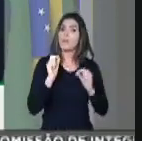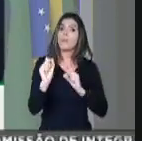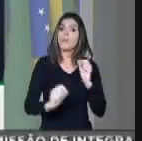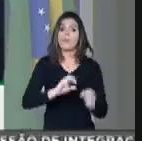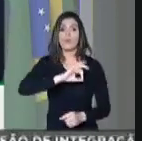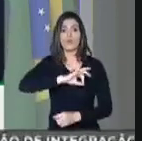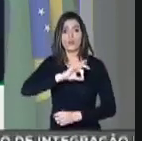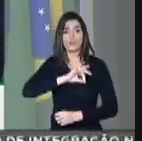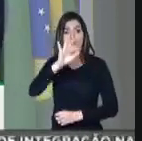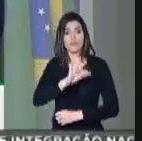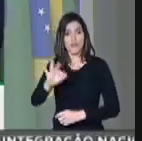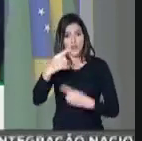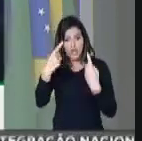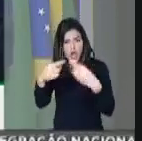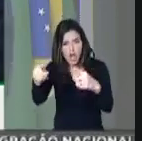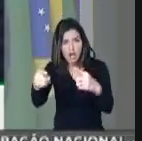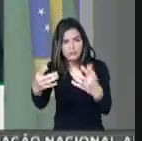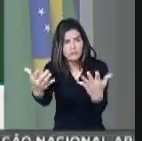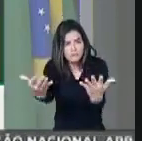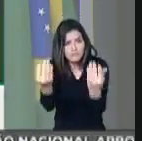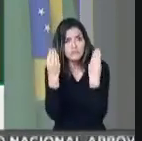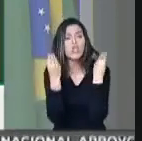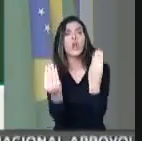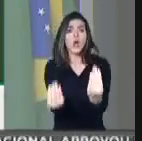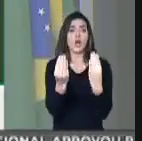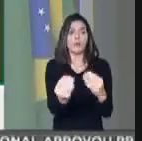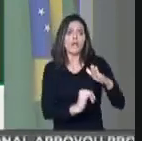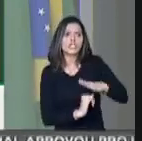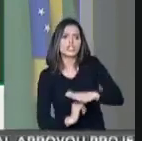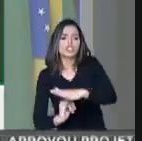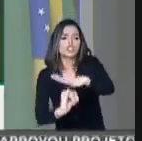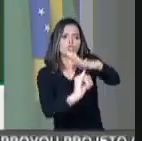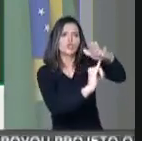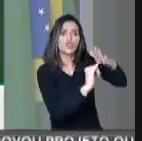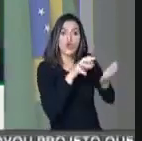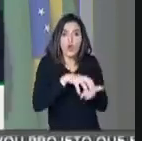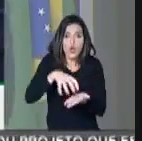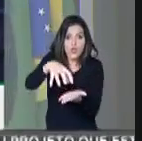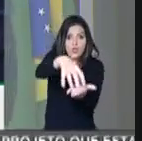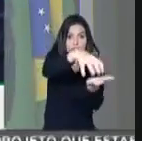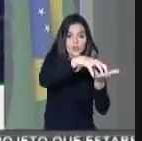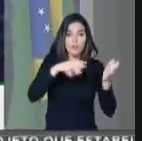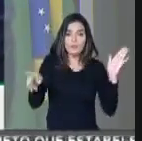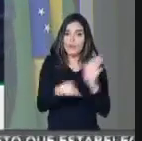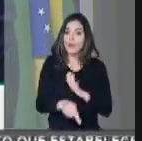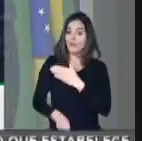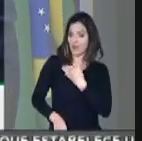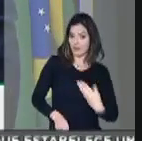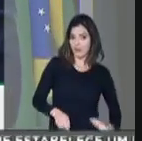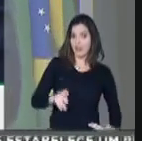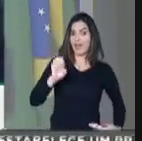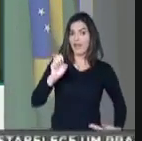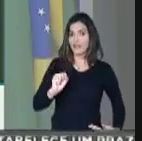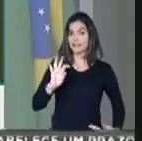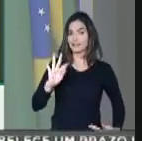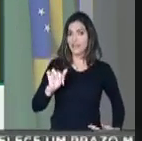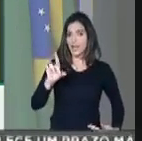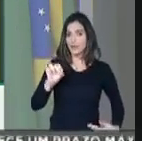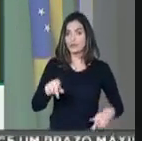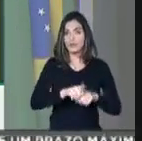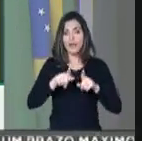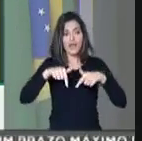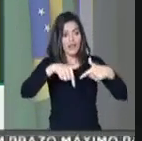a Polícia Federal. Ou seja, todas as instituições, inclusive aquelas que atuam no combate à